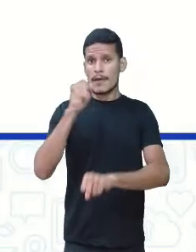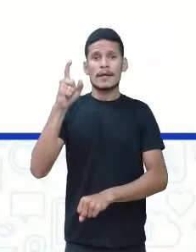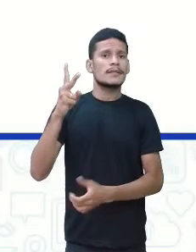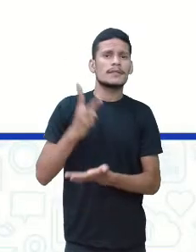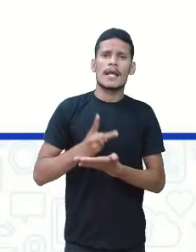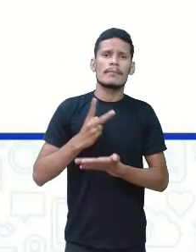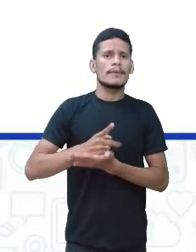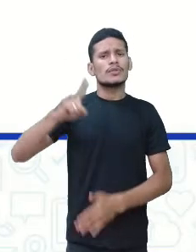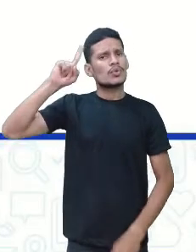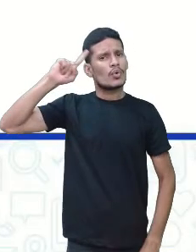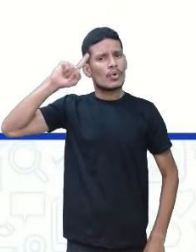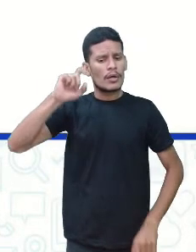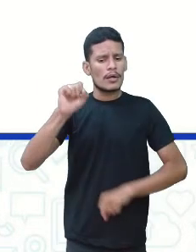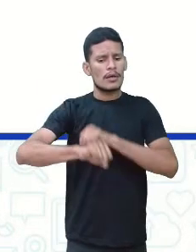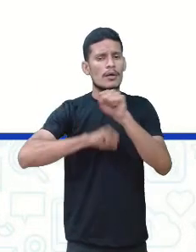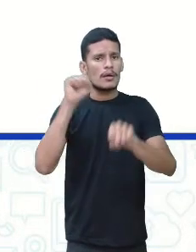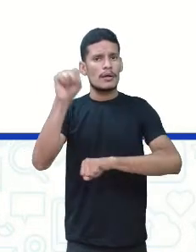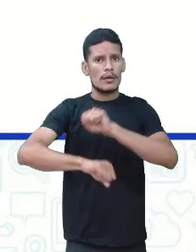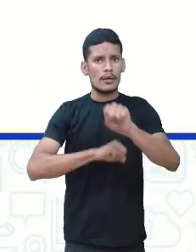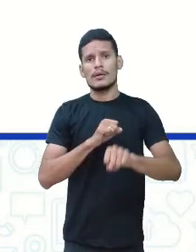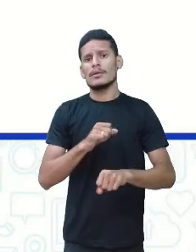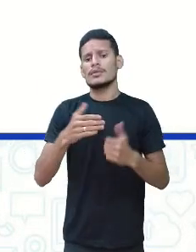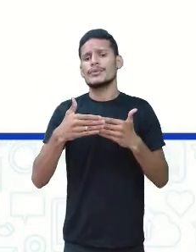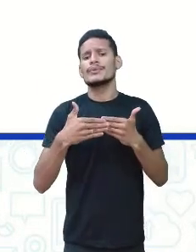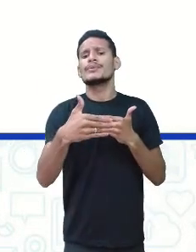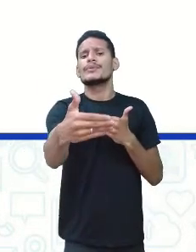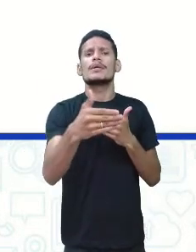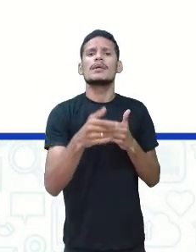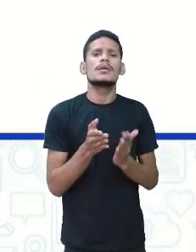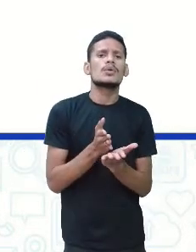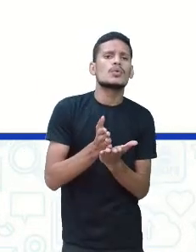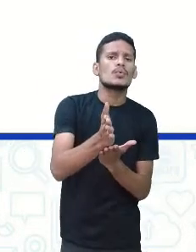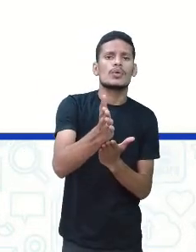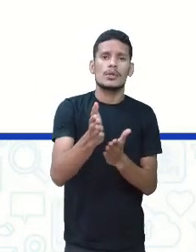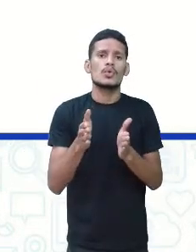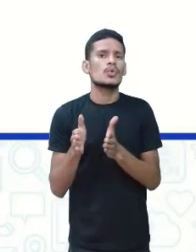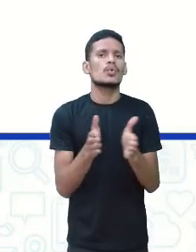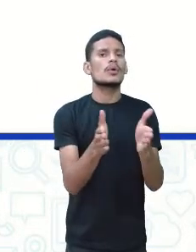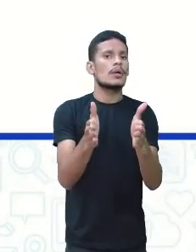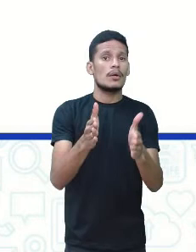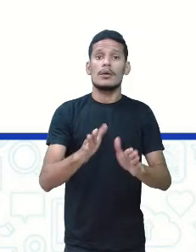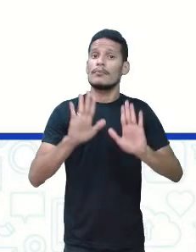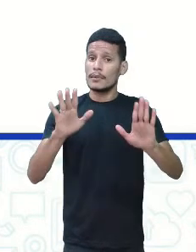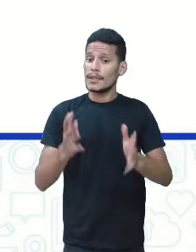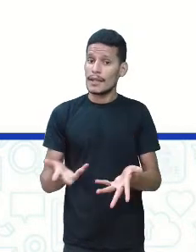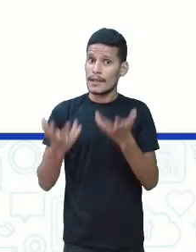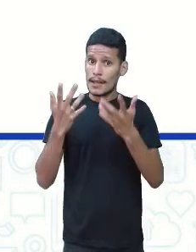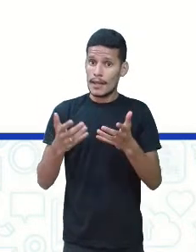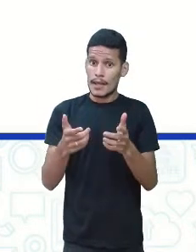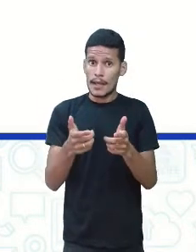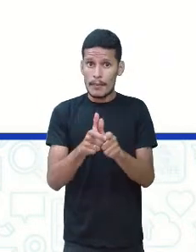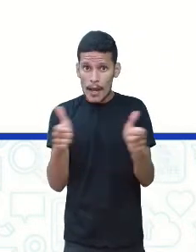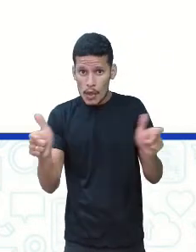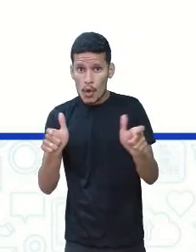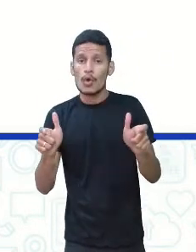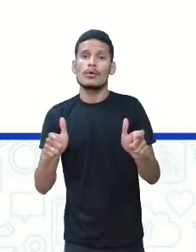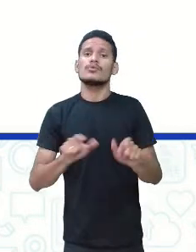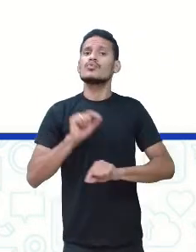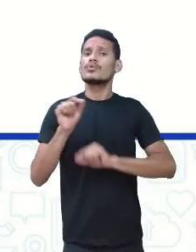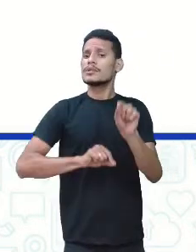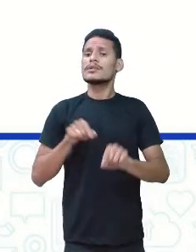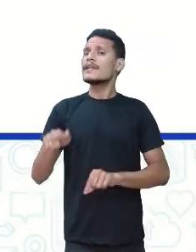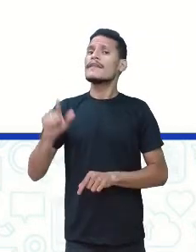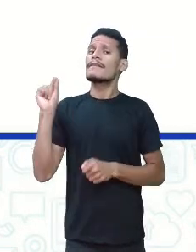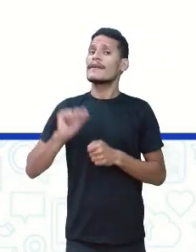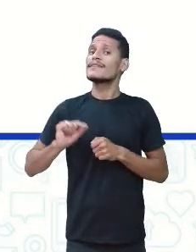todos os dias de bike por um determinado percurso. E aí, para eles aumentarem, fazerem essa progressão, eles